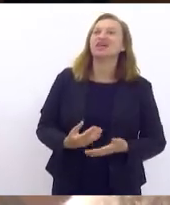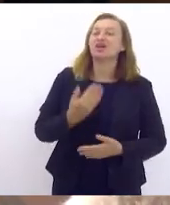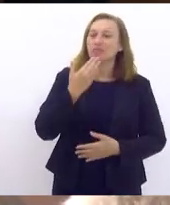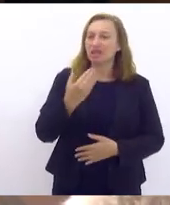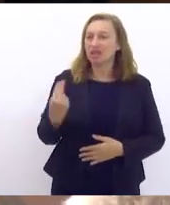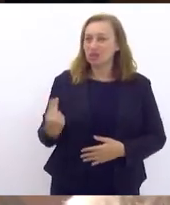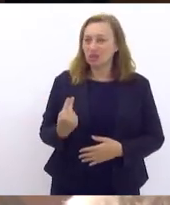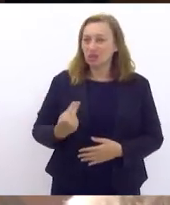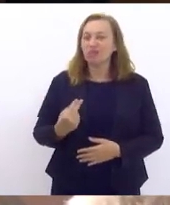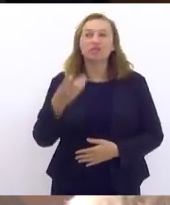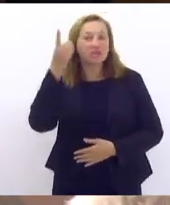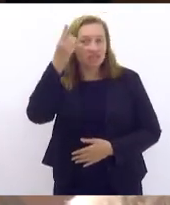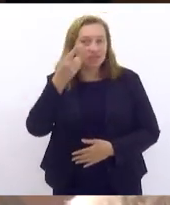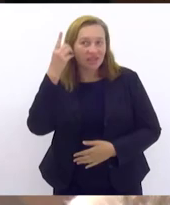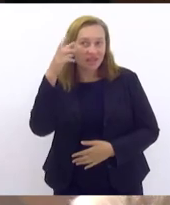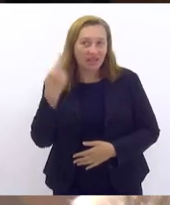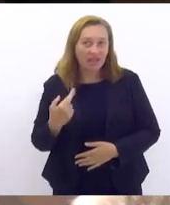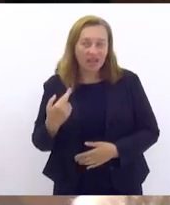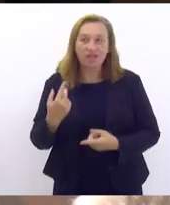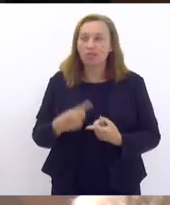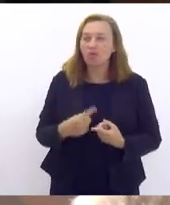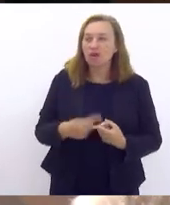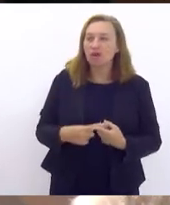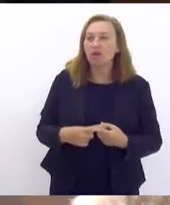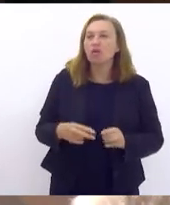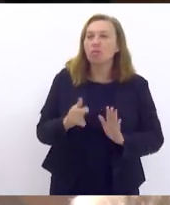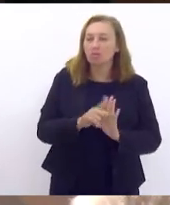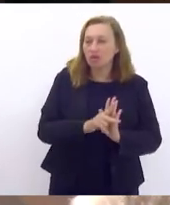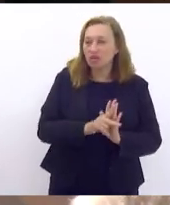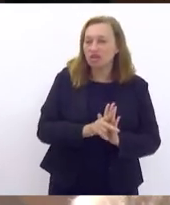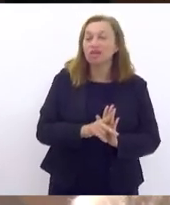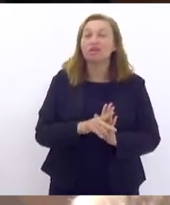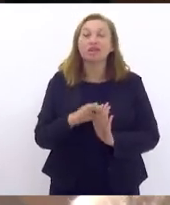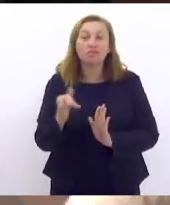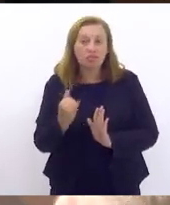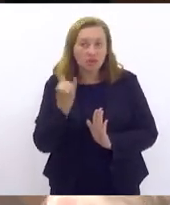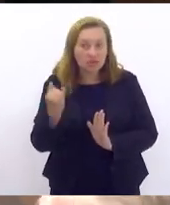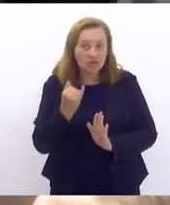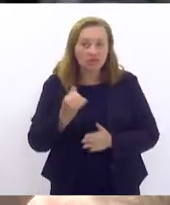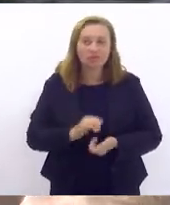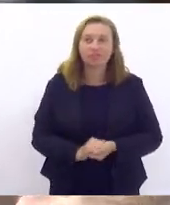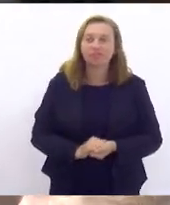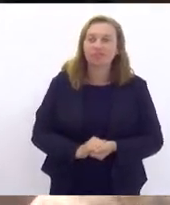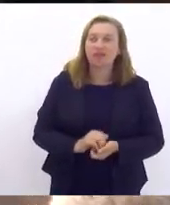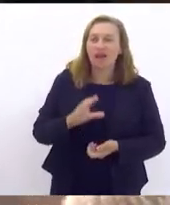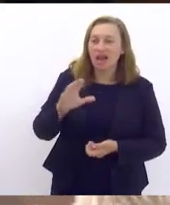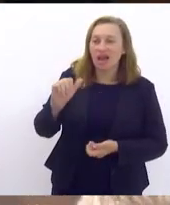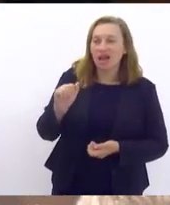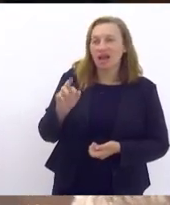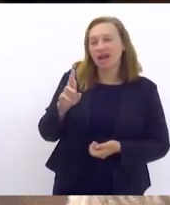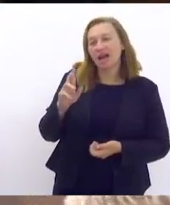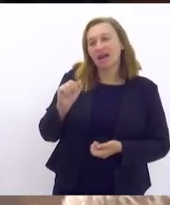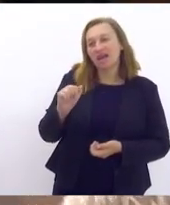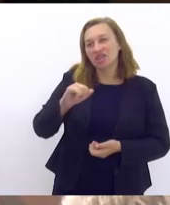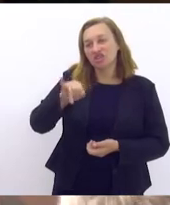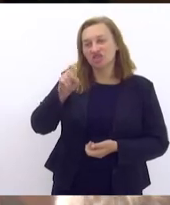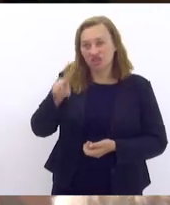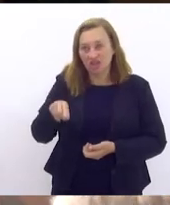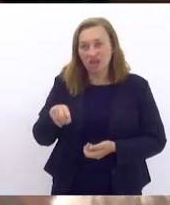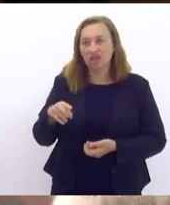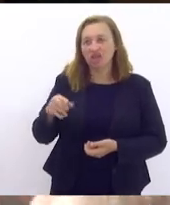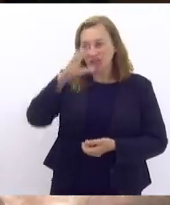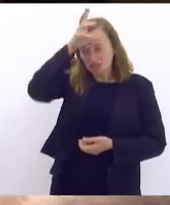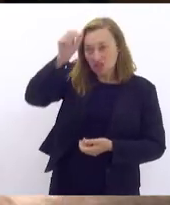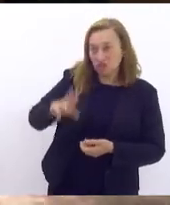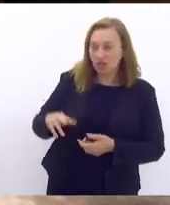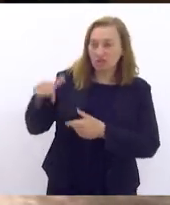com a autoria, deputada Renata, porque o projeto é necessário e simbólico. O acarajé, nossa tia Ju, ele tem uma tradição